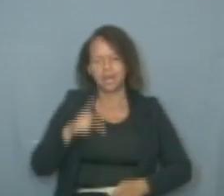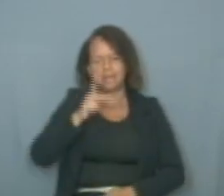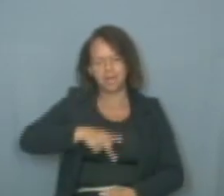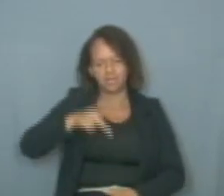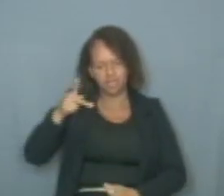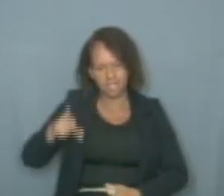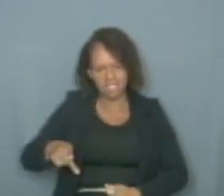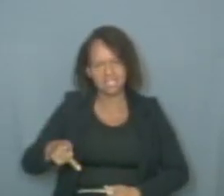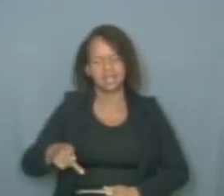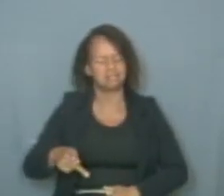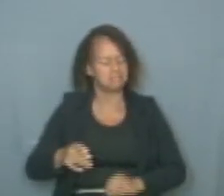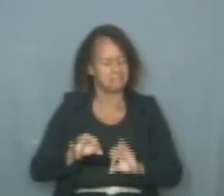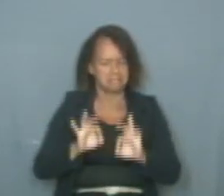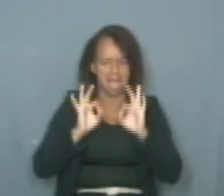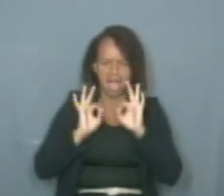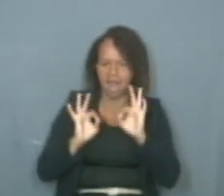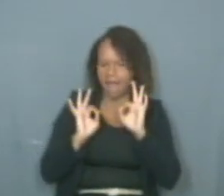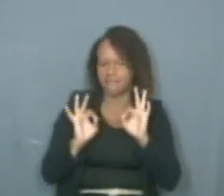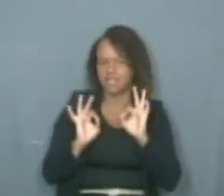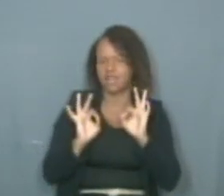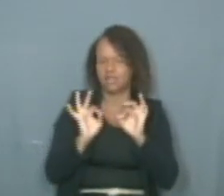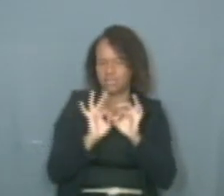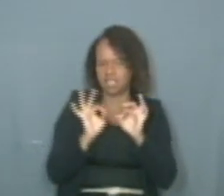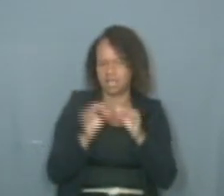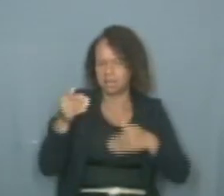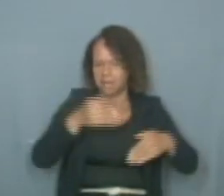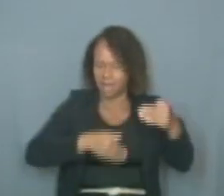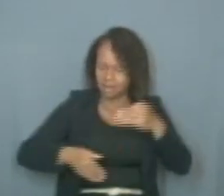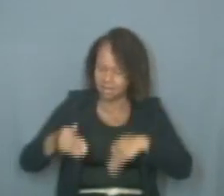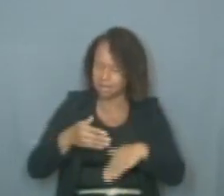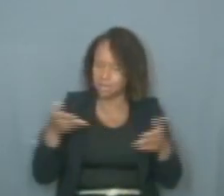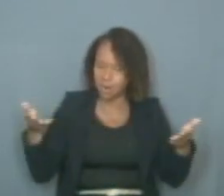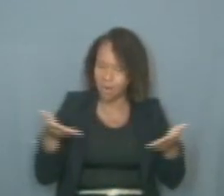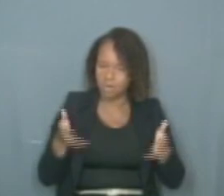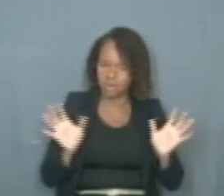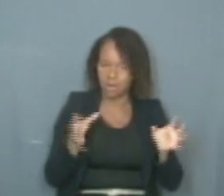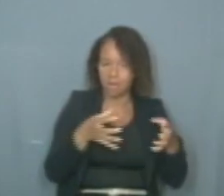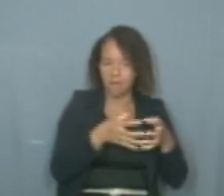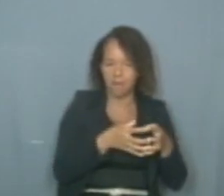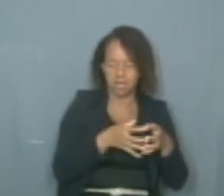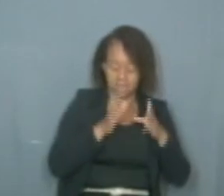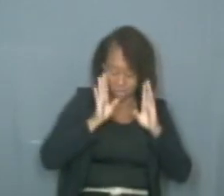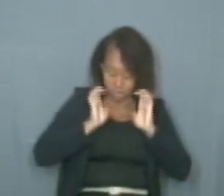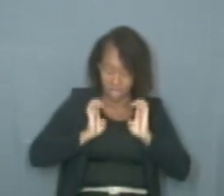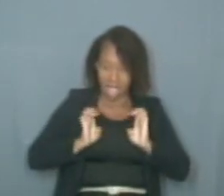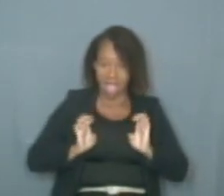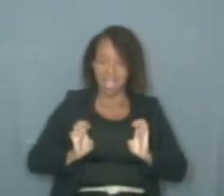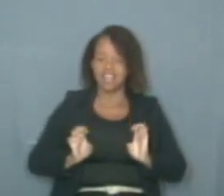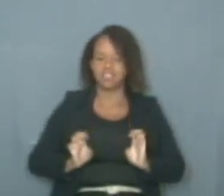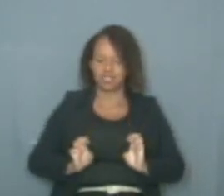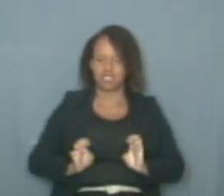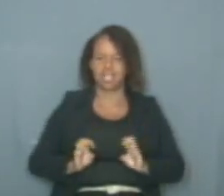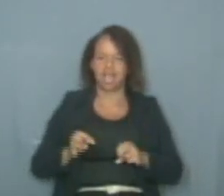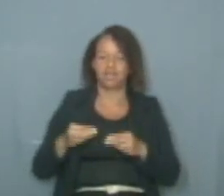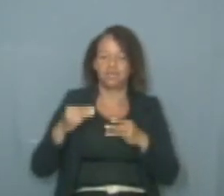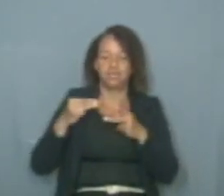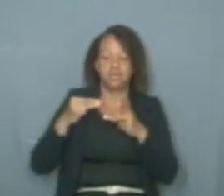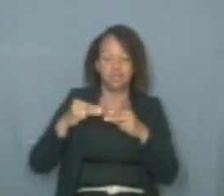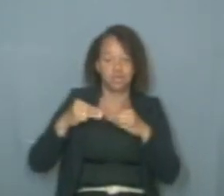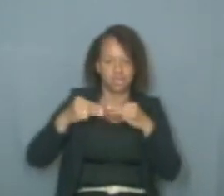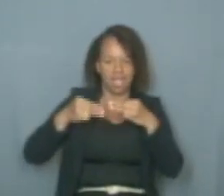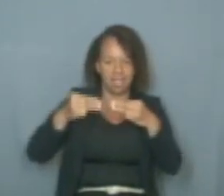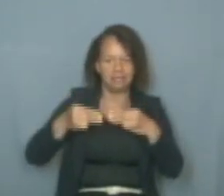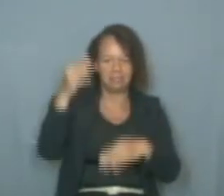professora competentíssima, fazendo parte hoje da Comissão de Ética do Ministério da